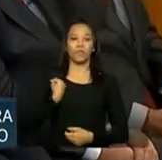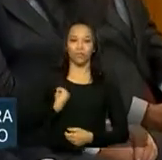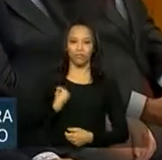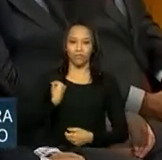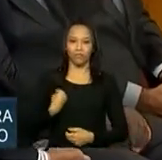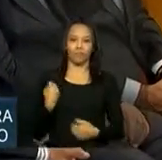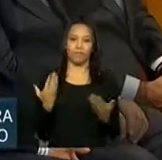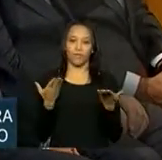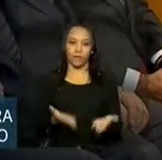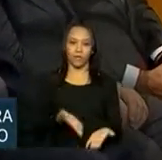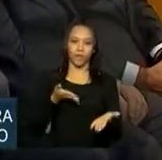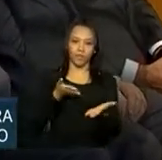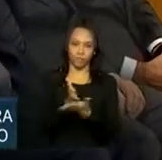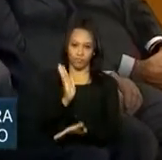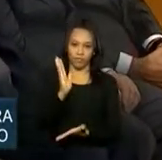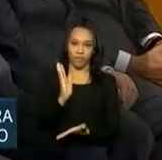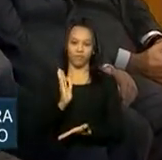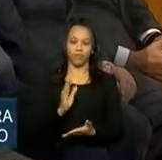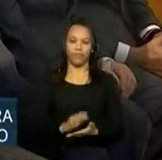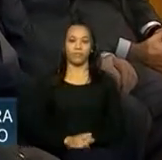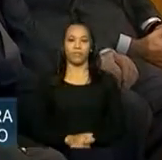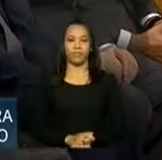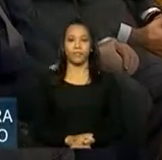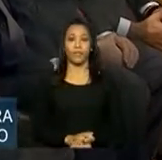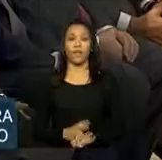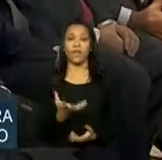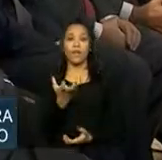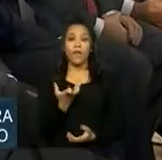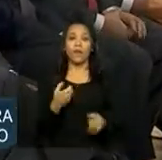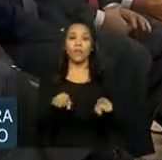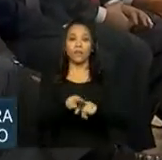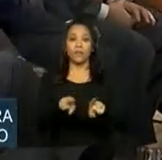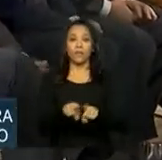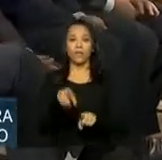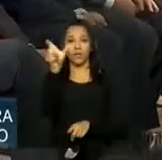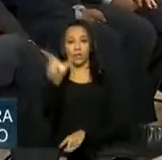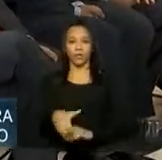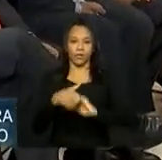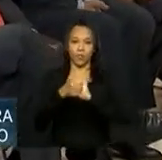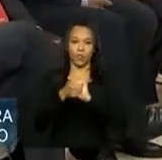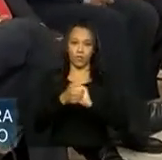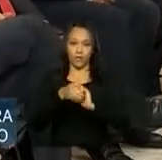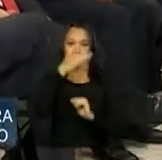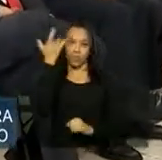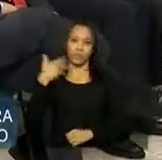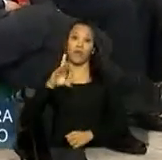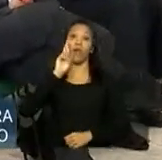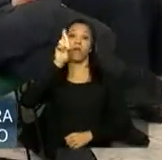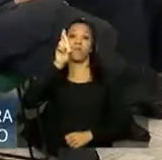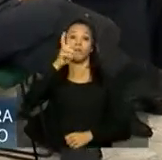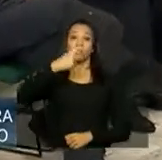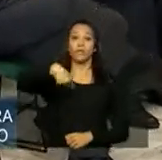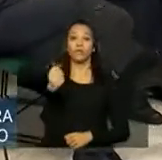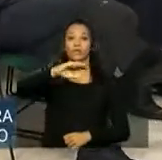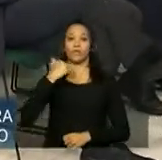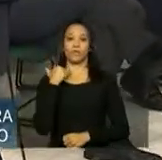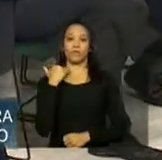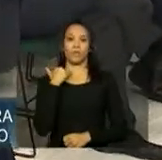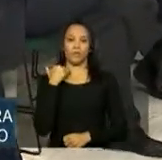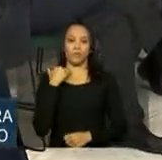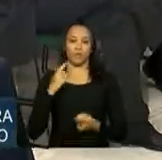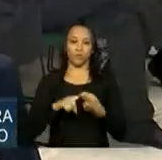a aprovados eu quero também cumprimentar os representantes dos bancos os